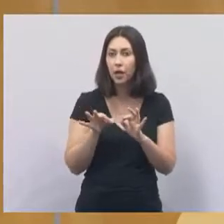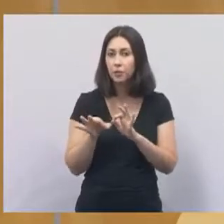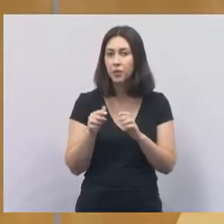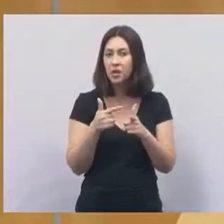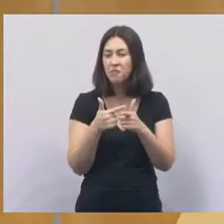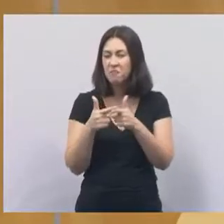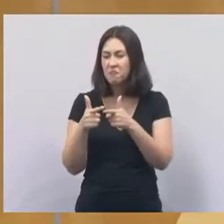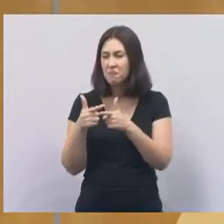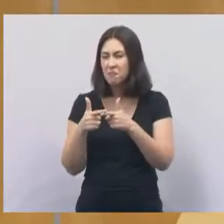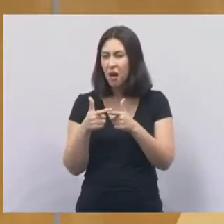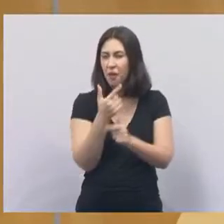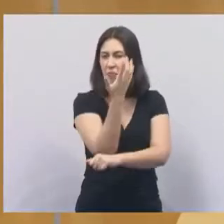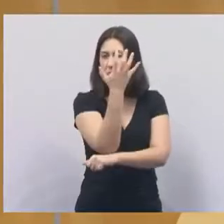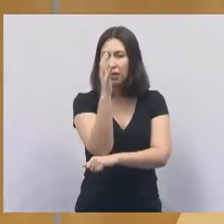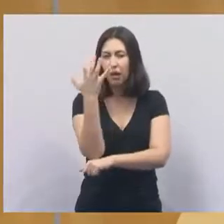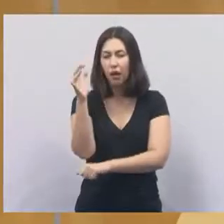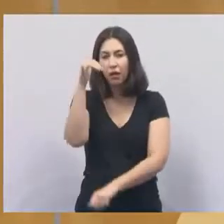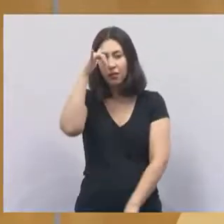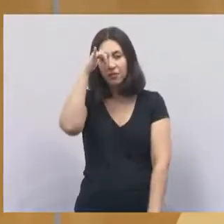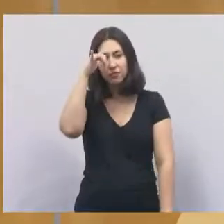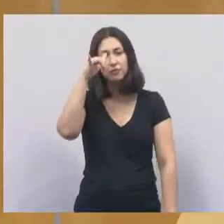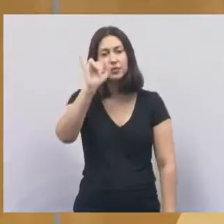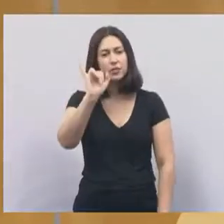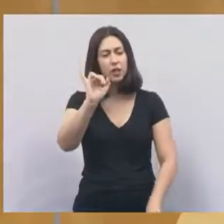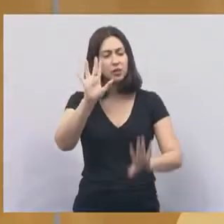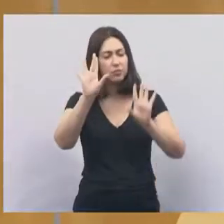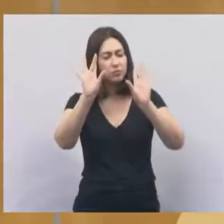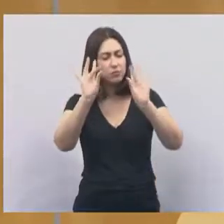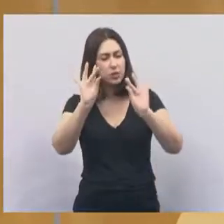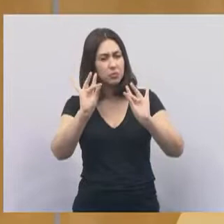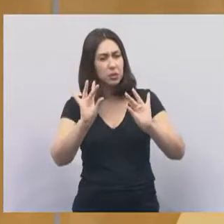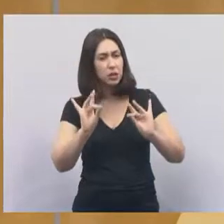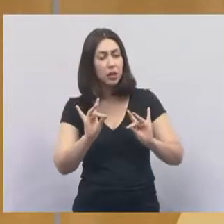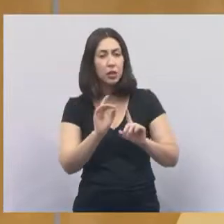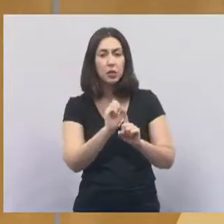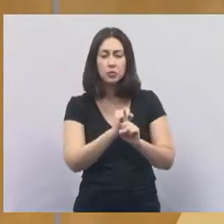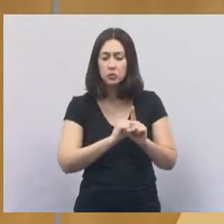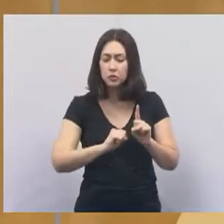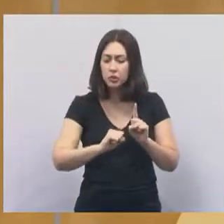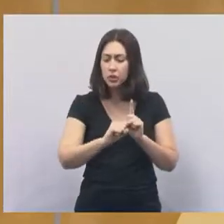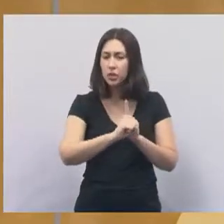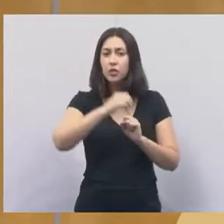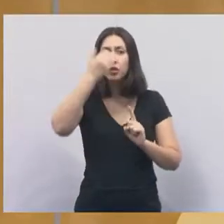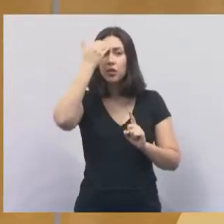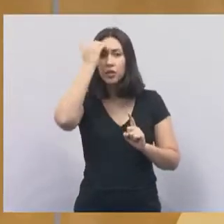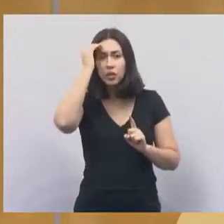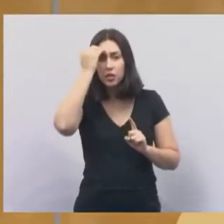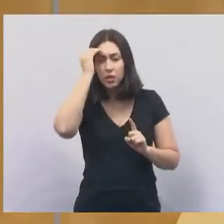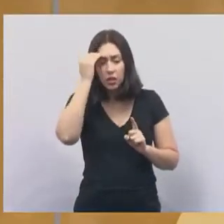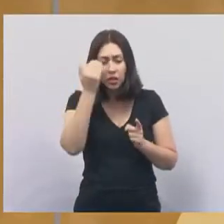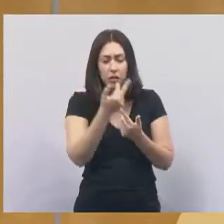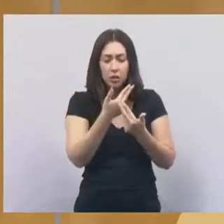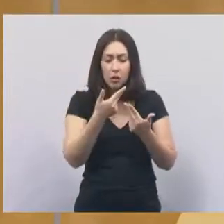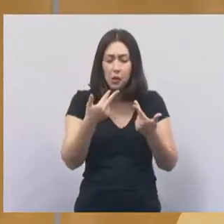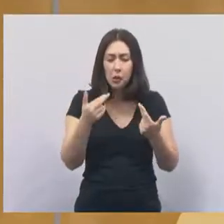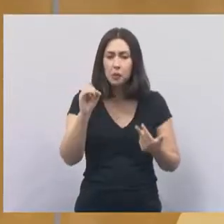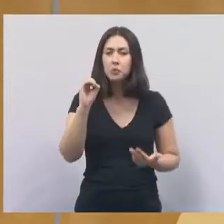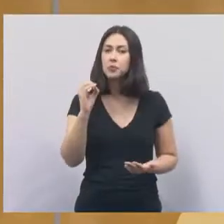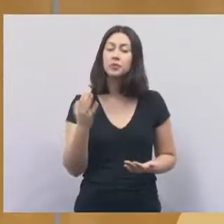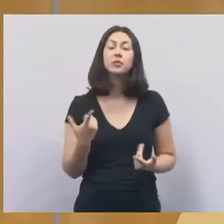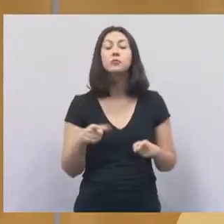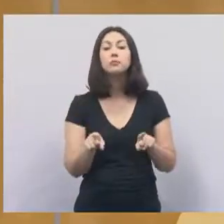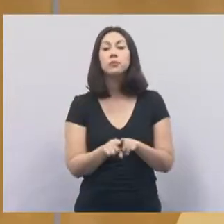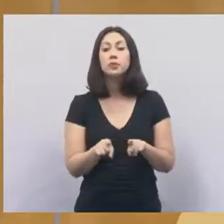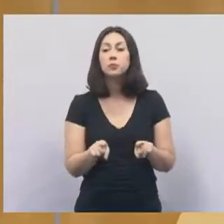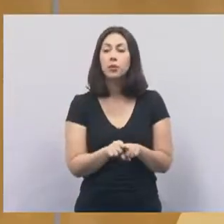e prevenção de desastres naturais mas aprimorado para que a sociedade saiba aquilo que vai ser feito Quero quero pegar o gancho também